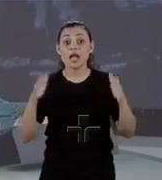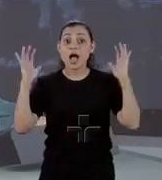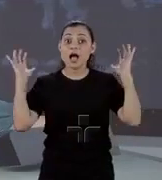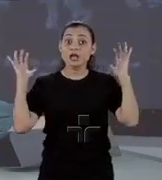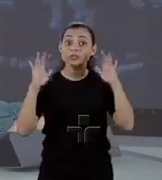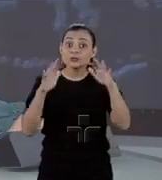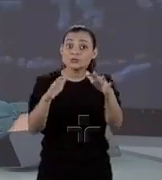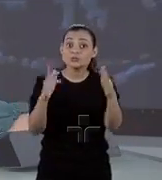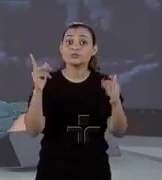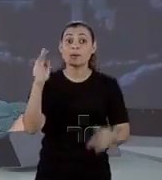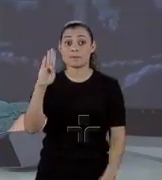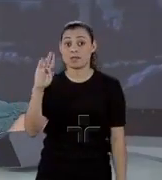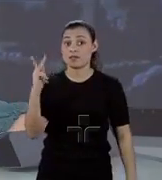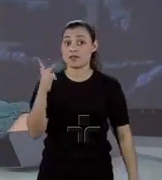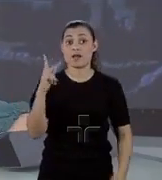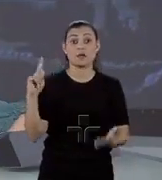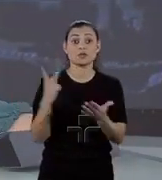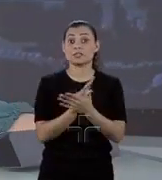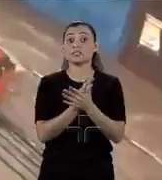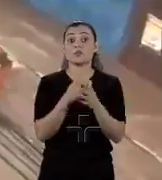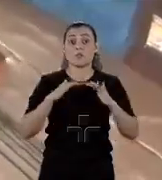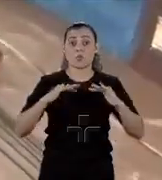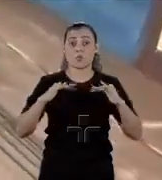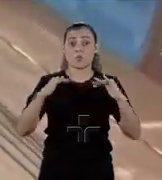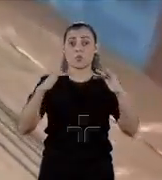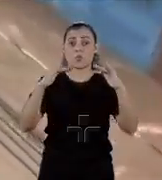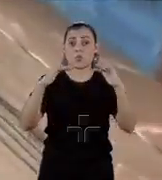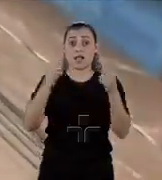alguns pontos da cidade, carros foram arrastados.